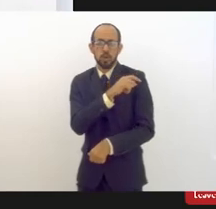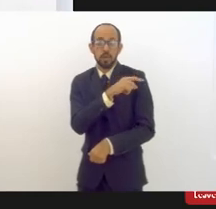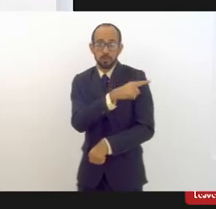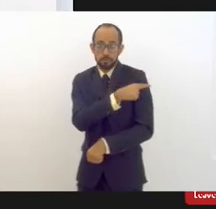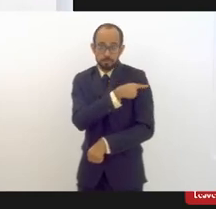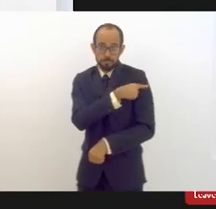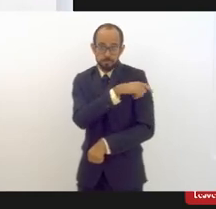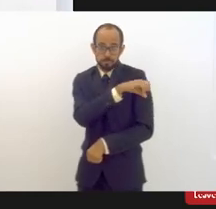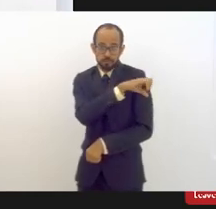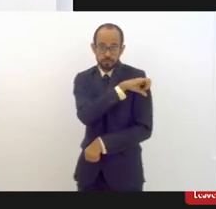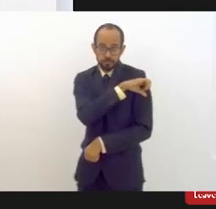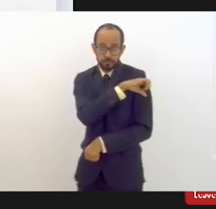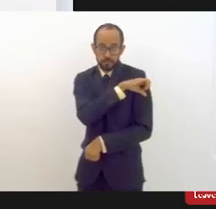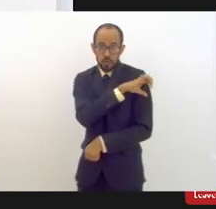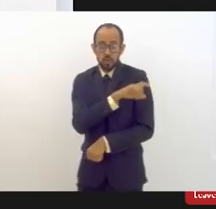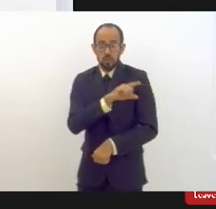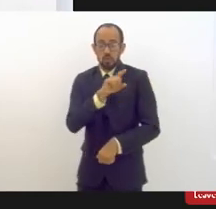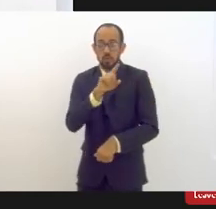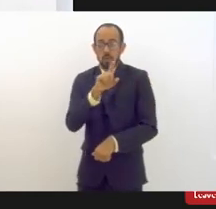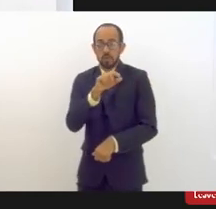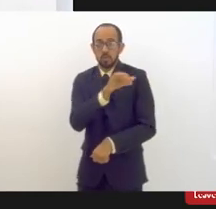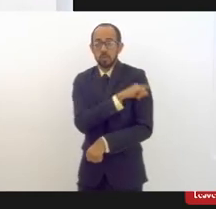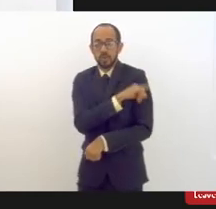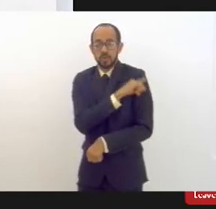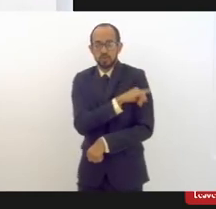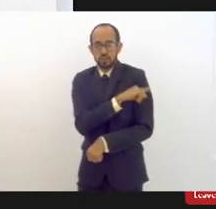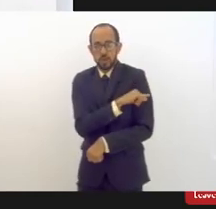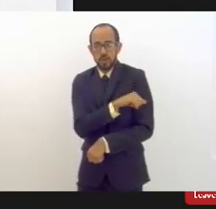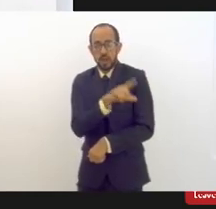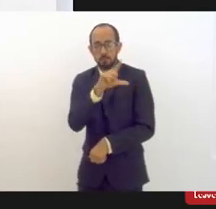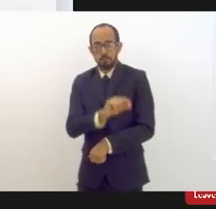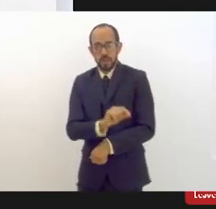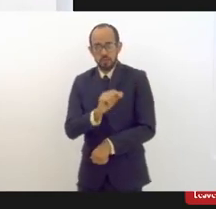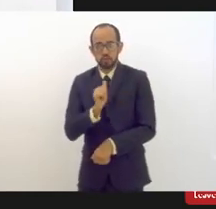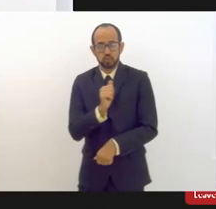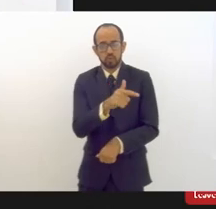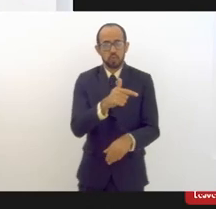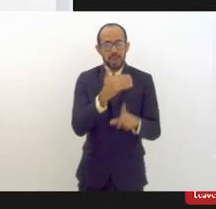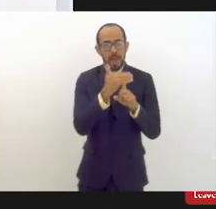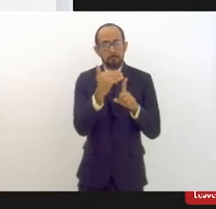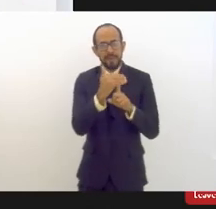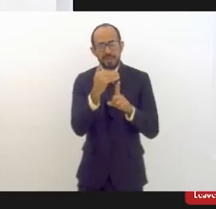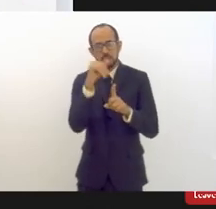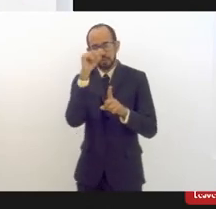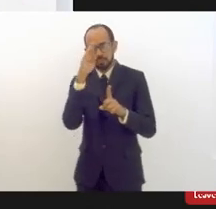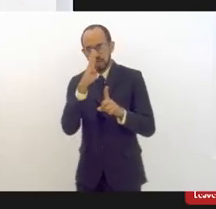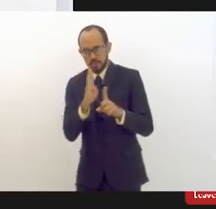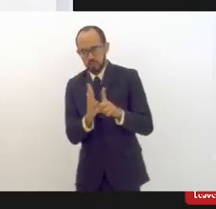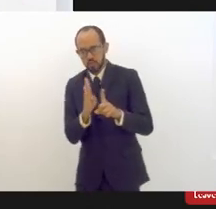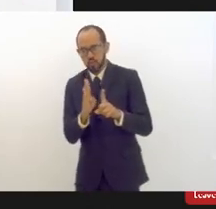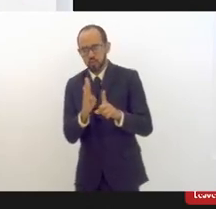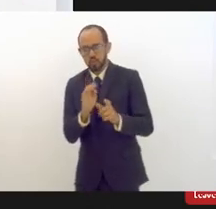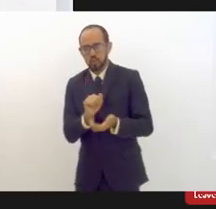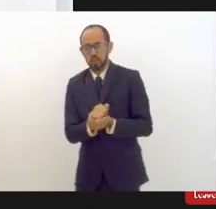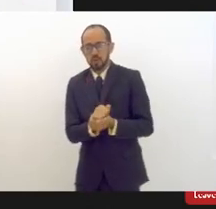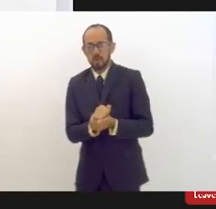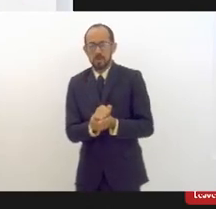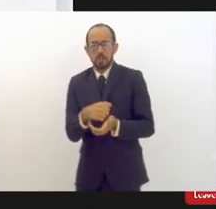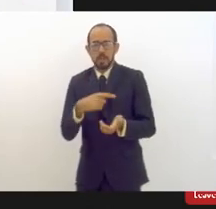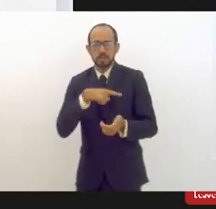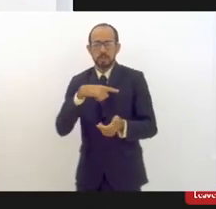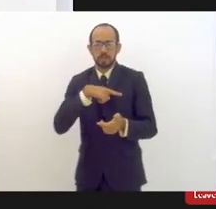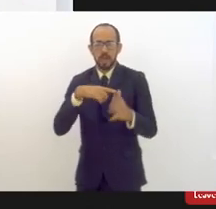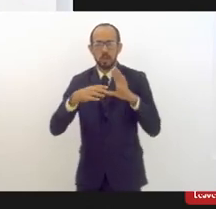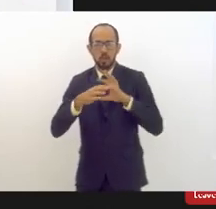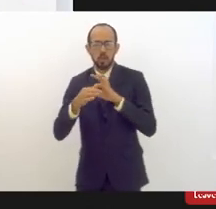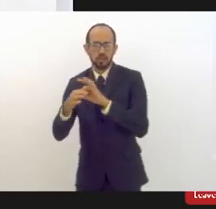tem no Rio de Janeiro uma taxa de abandono inferior à média Brasil. E aí a gente entra no